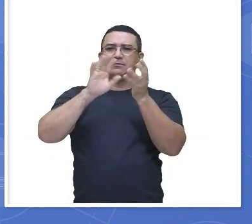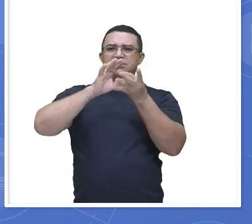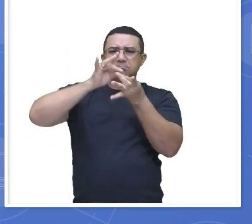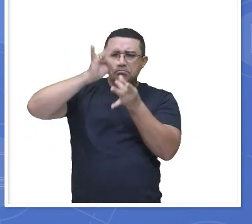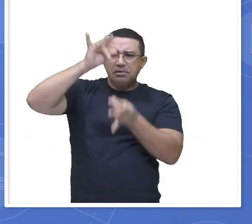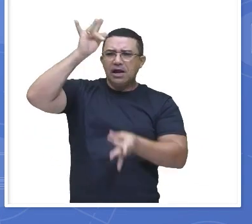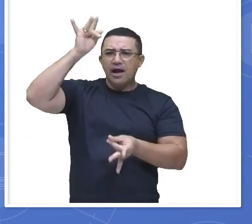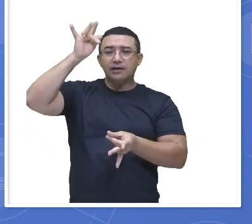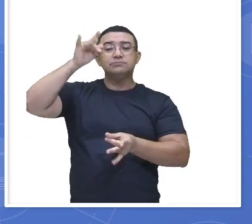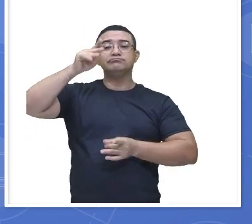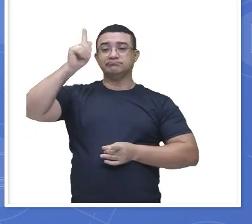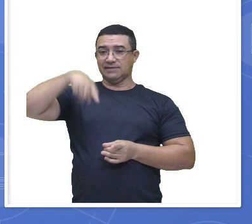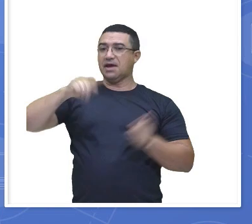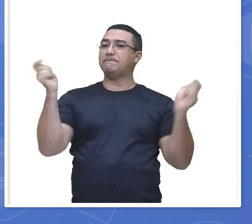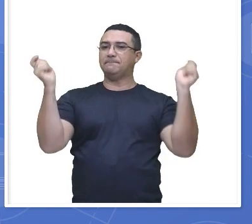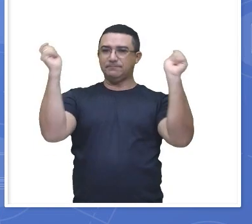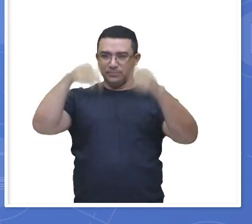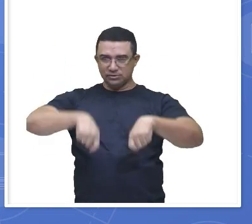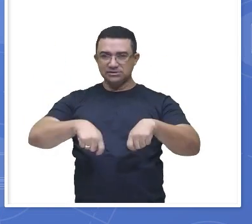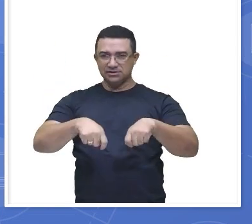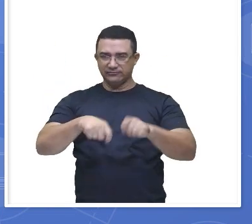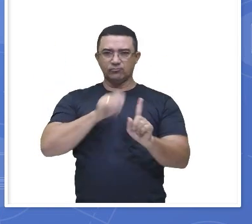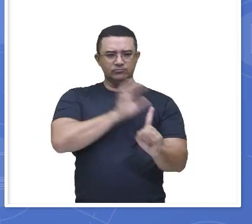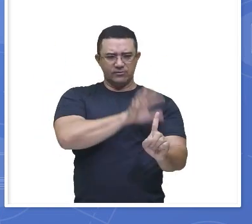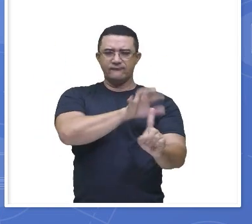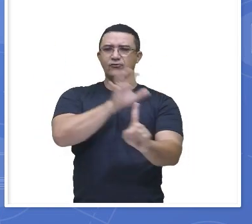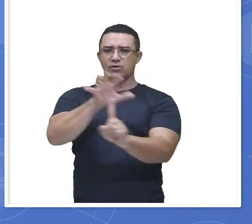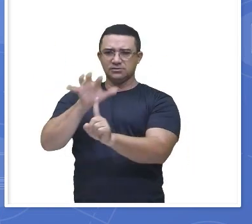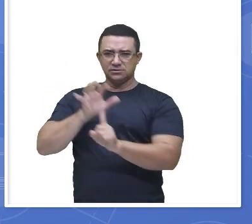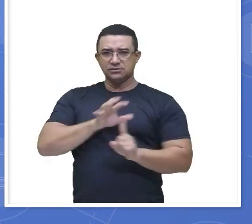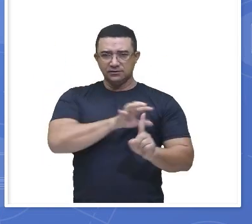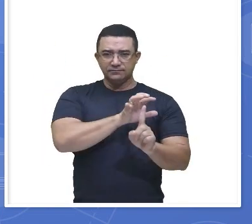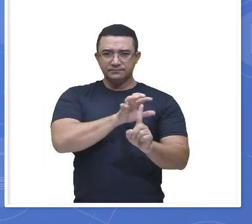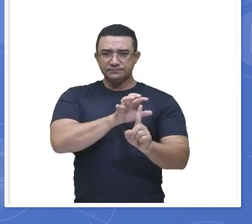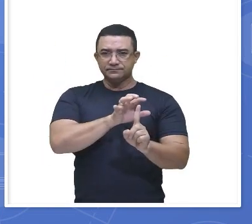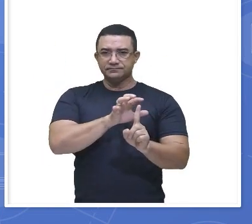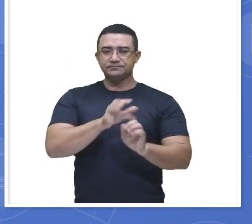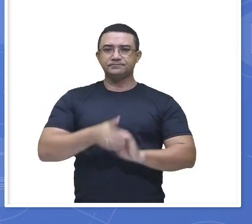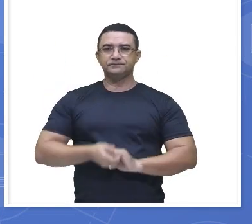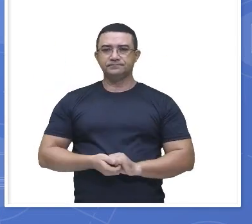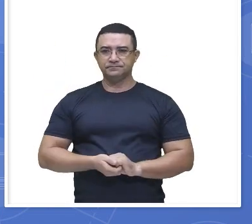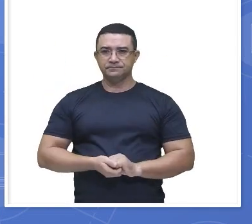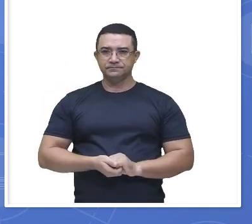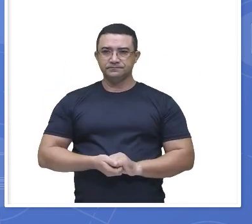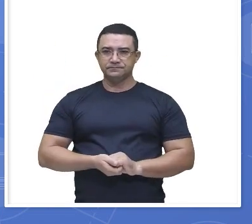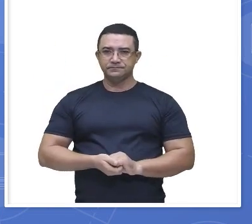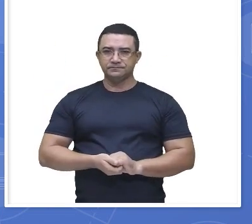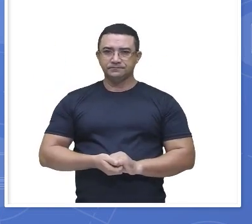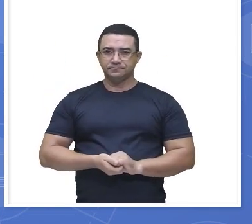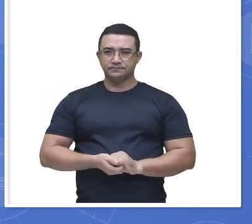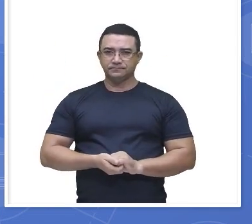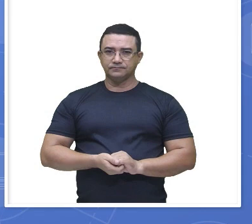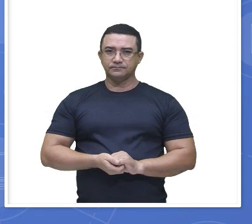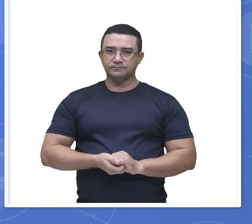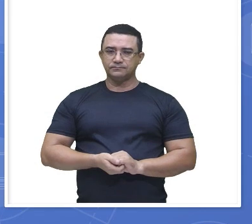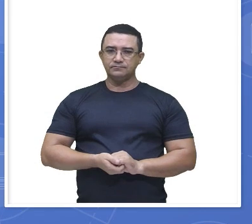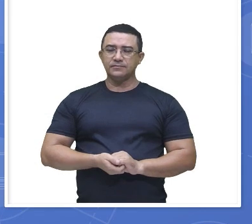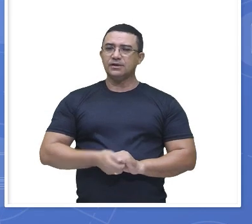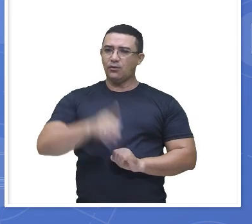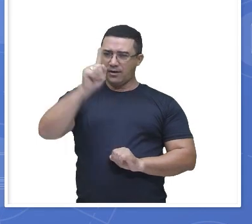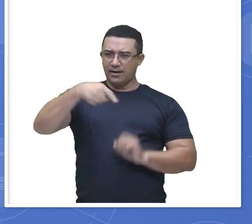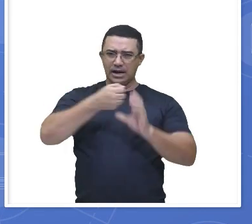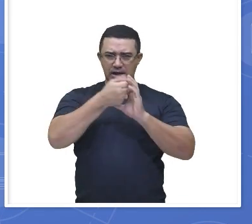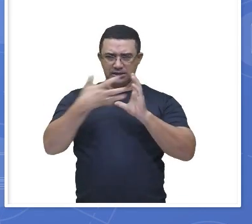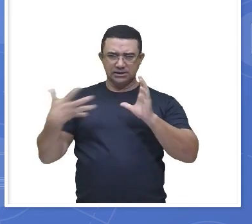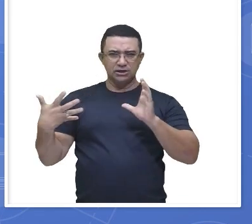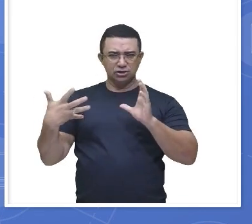possível que se consiga isso aqui. Ao influenciar, convencer. Então, essa característica